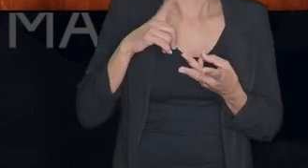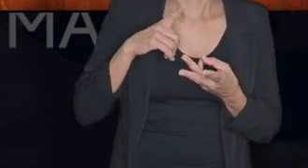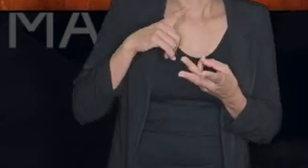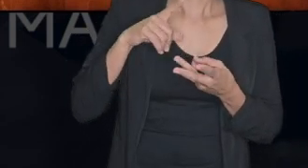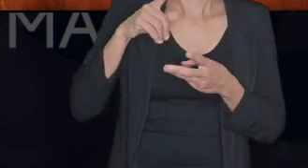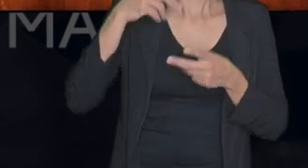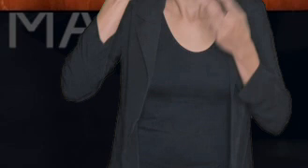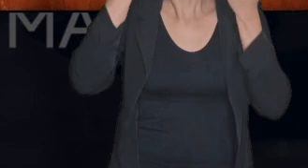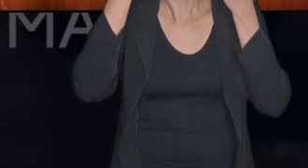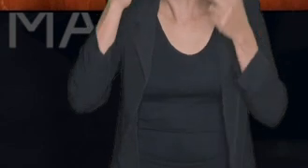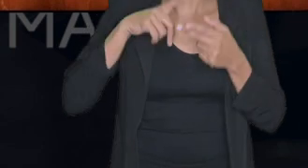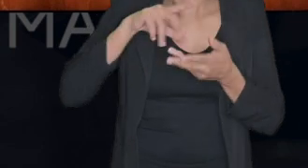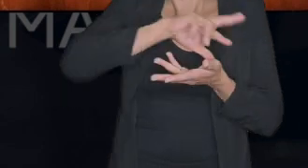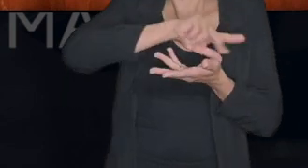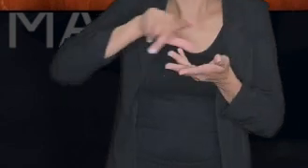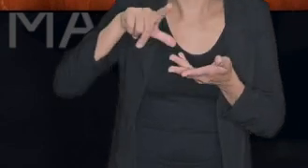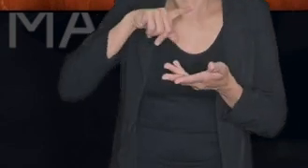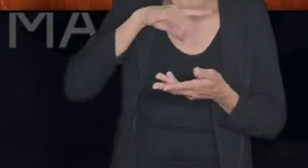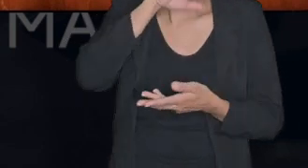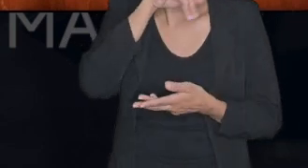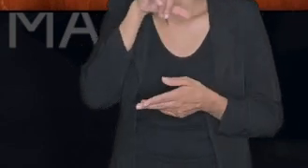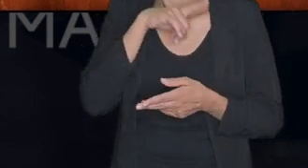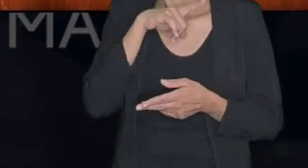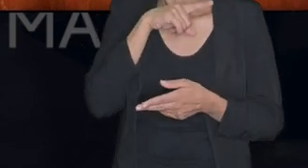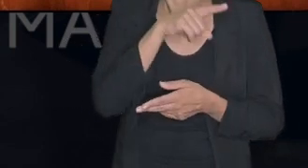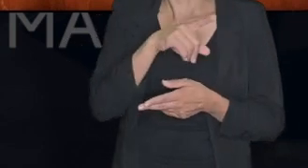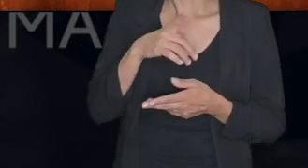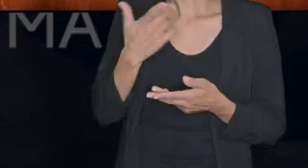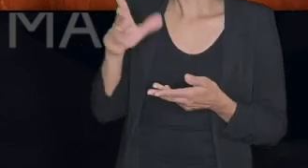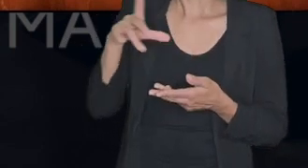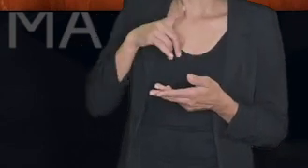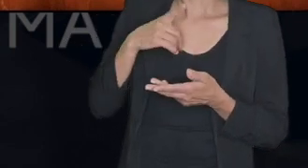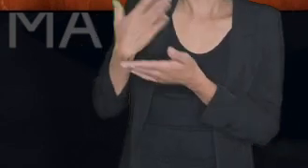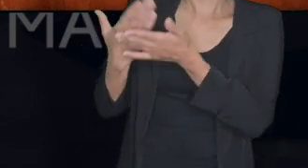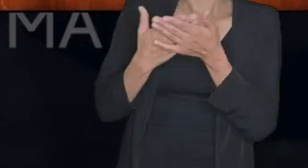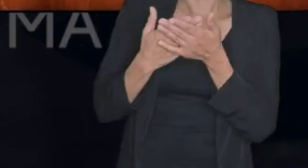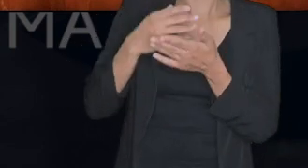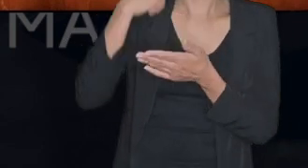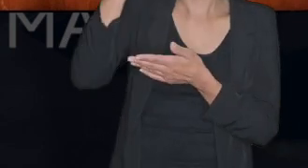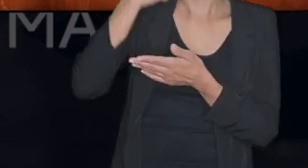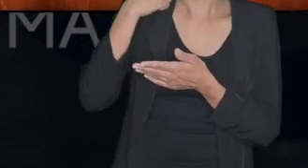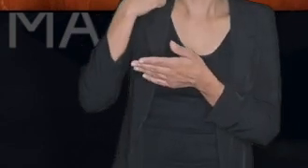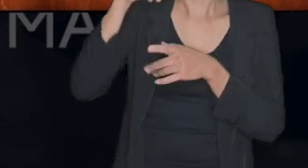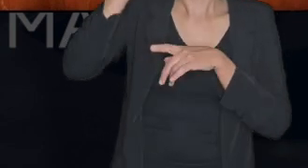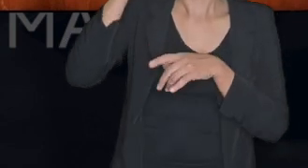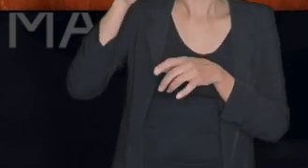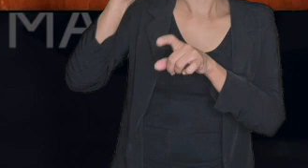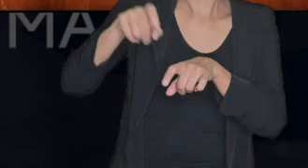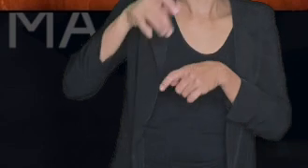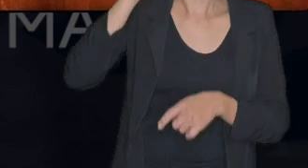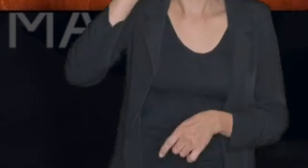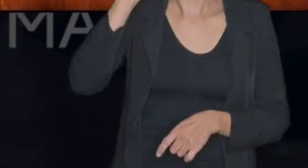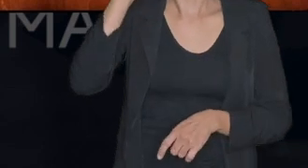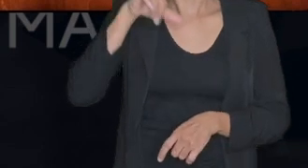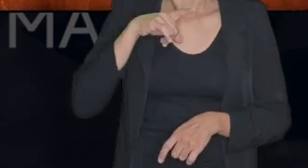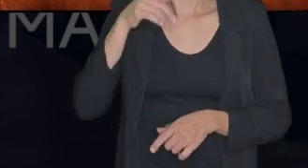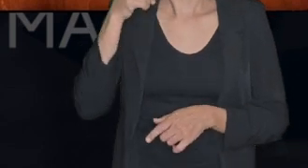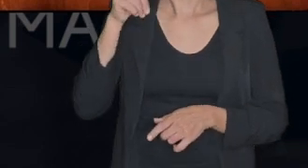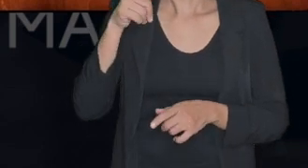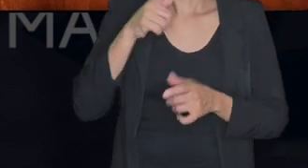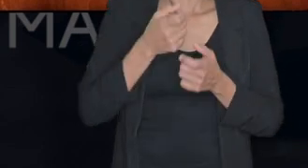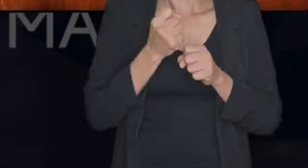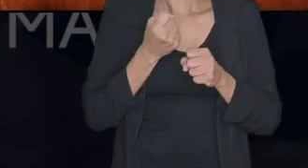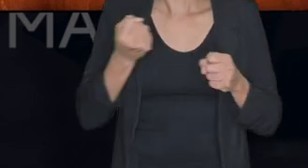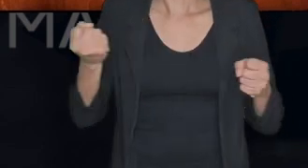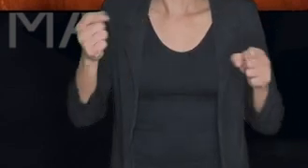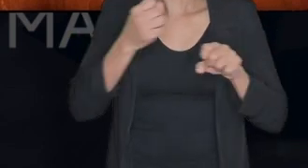que é, né, um grande fazendeiro com vasta propriedade, e o